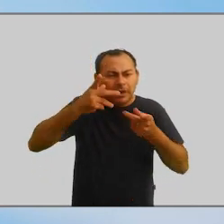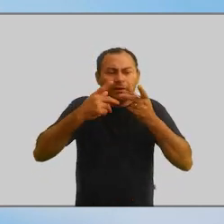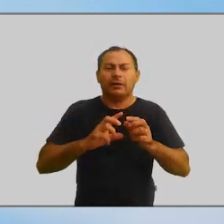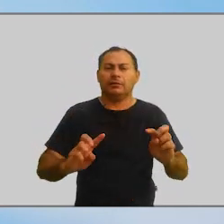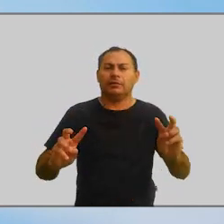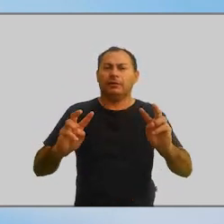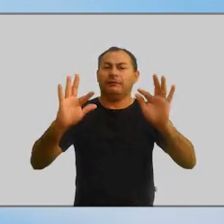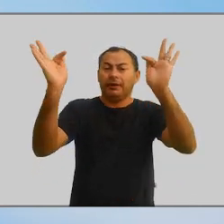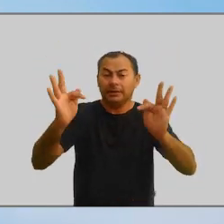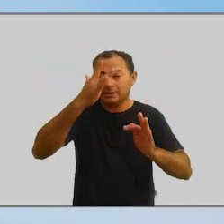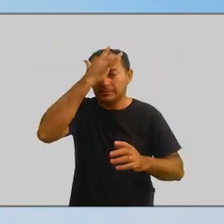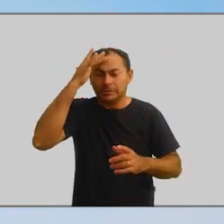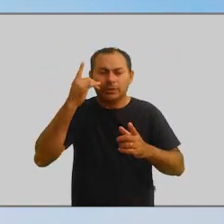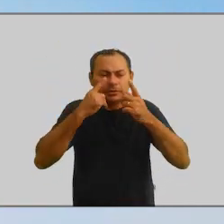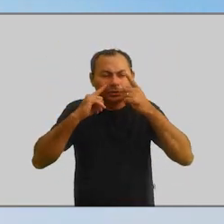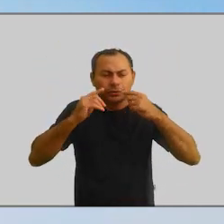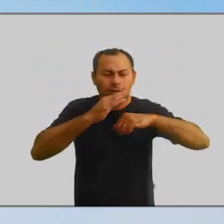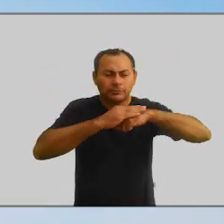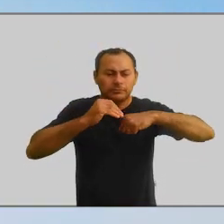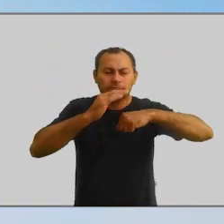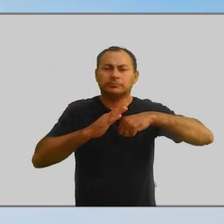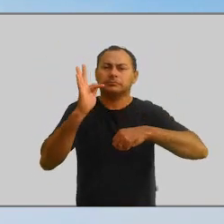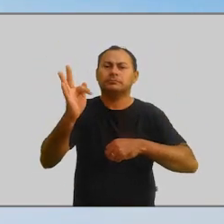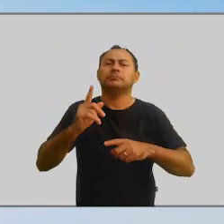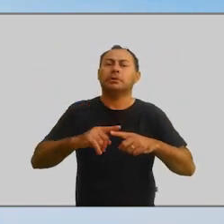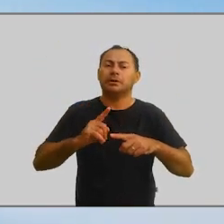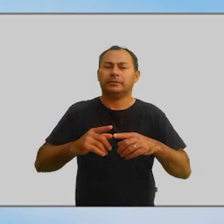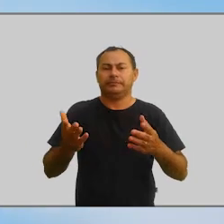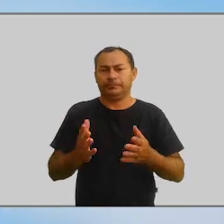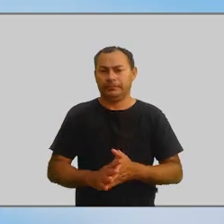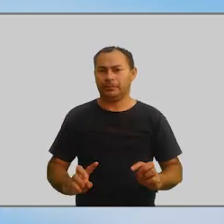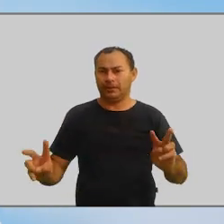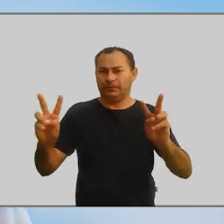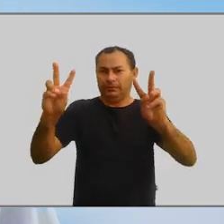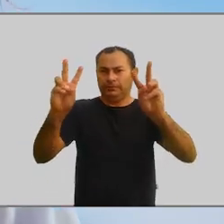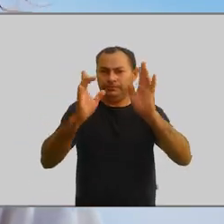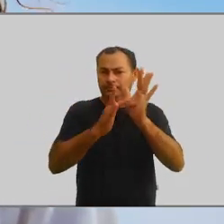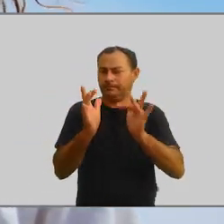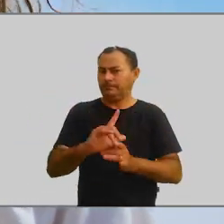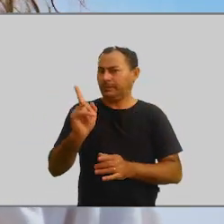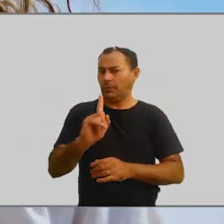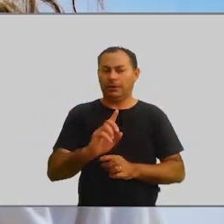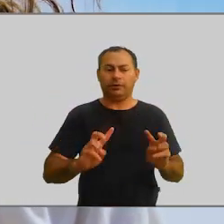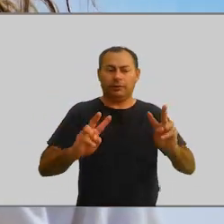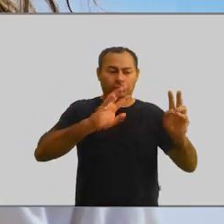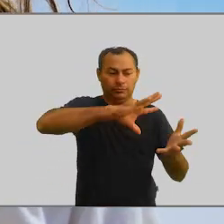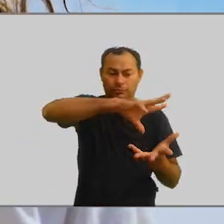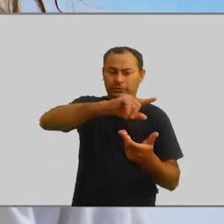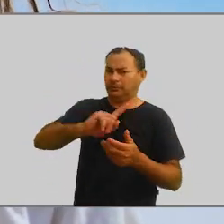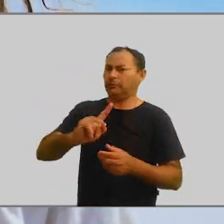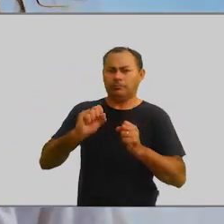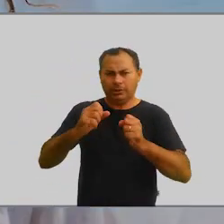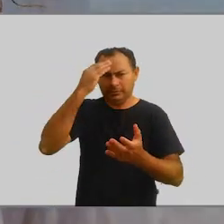disse: bem-aventurados os que choram, porque serão consolados. Os valores de Jesus não são os valores do mundo,